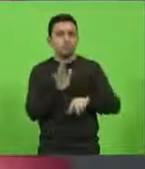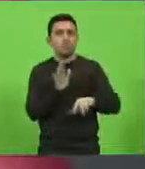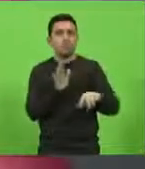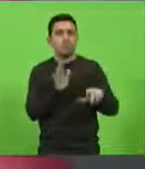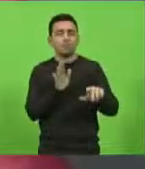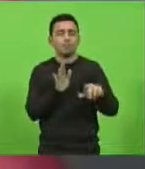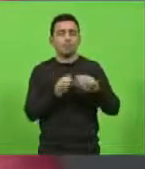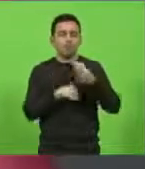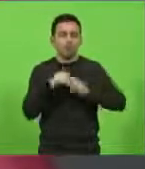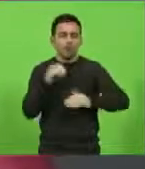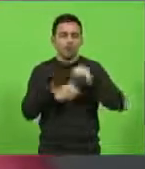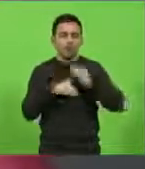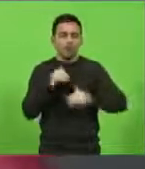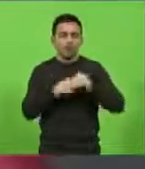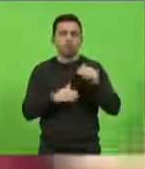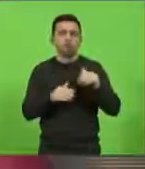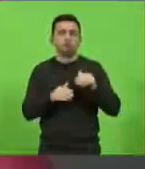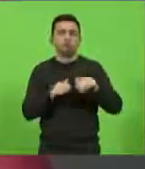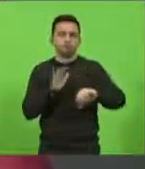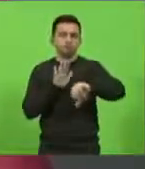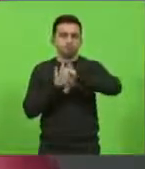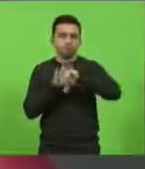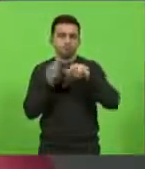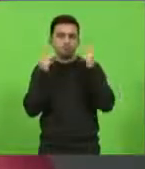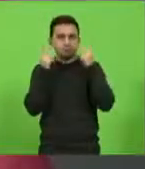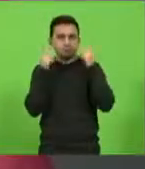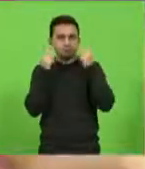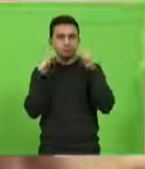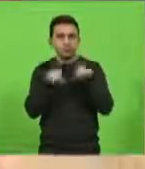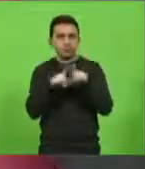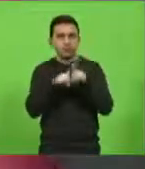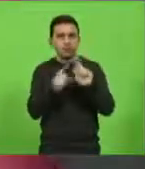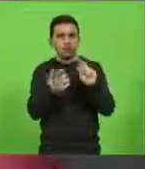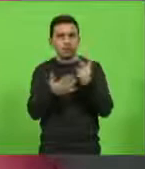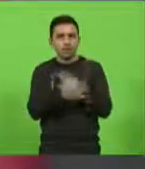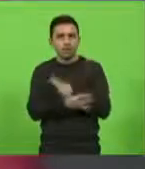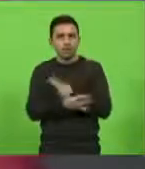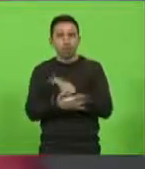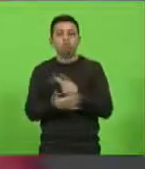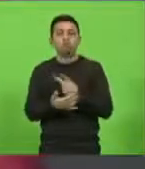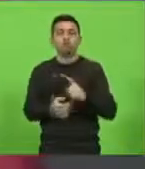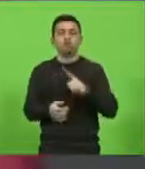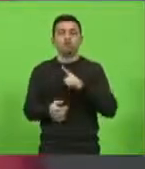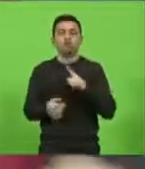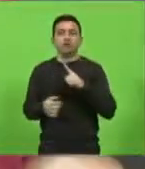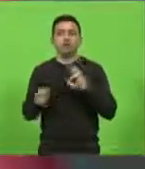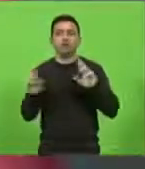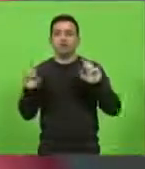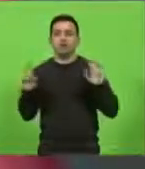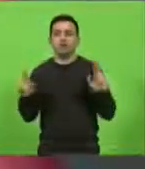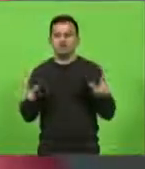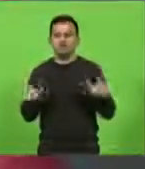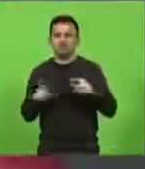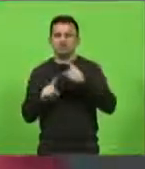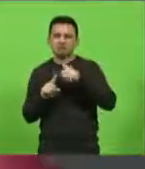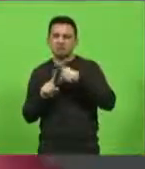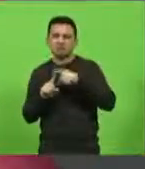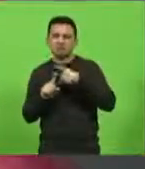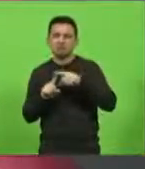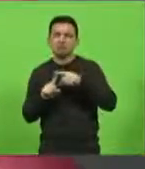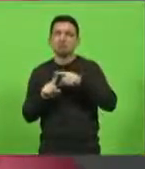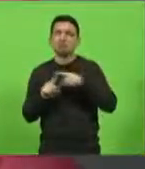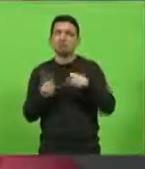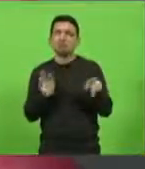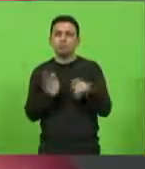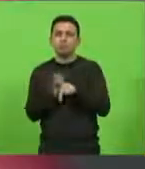comuns e atos de improbidade pois apuram condutas distintas com tipificações diversas e